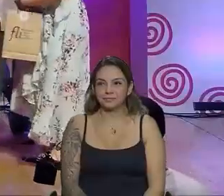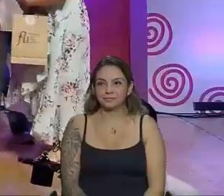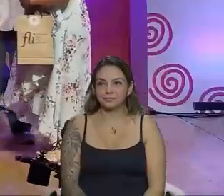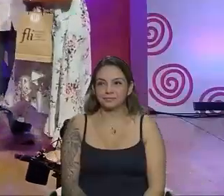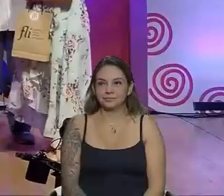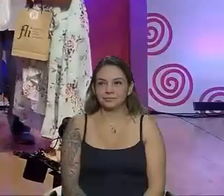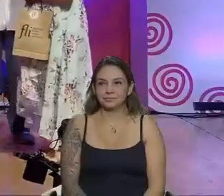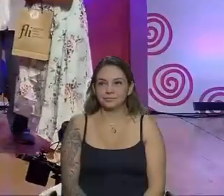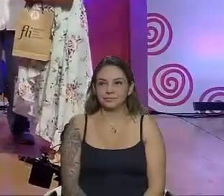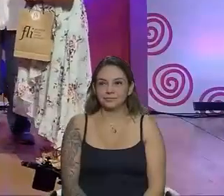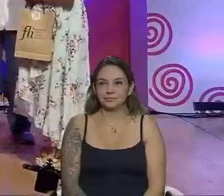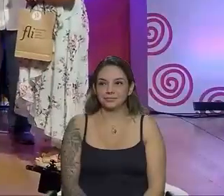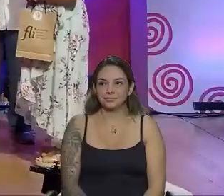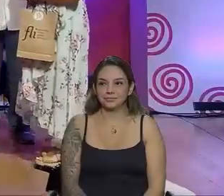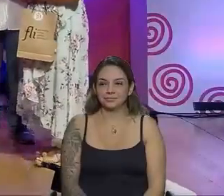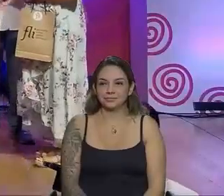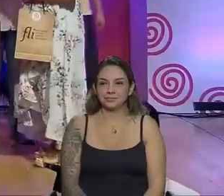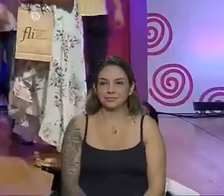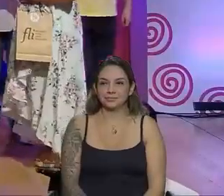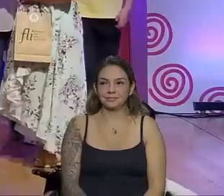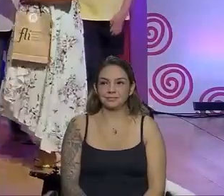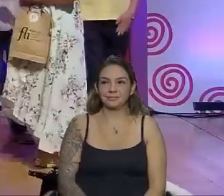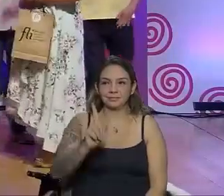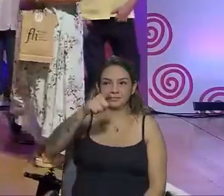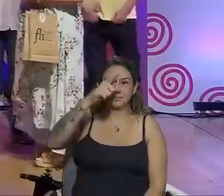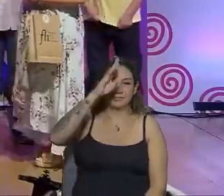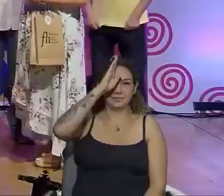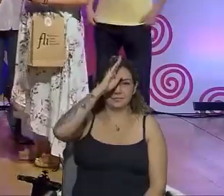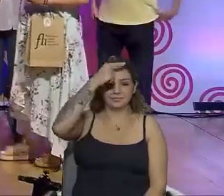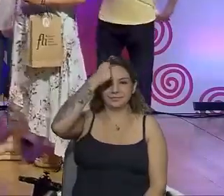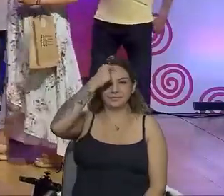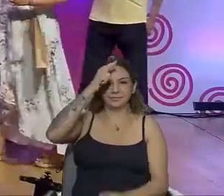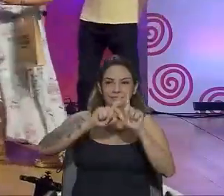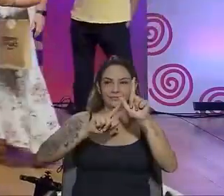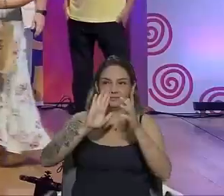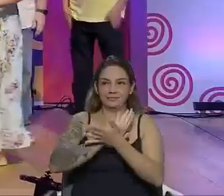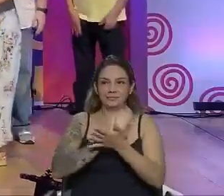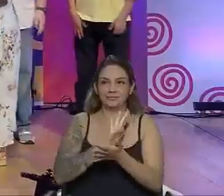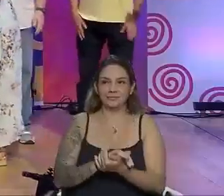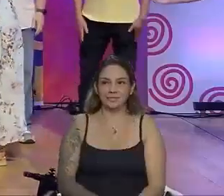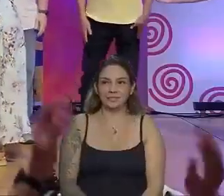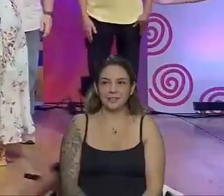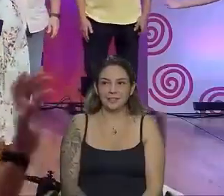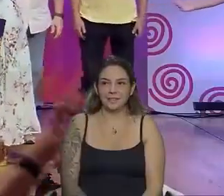Ele é? O Cássio ele é membro da Academia Juvenil de Letras de Araxá.